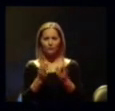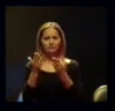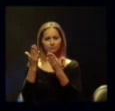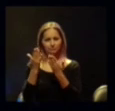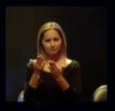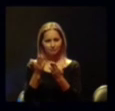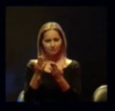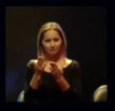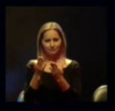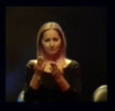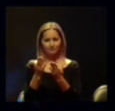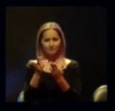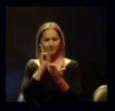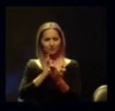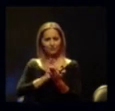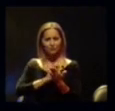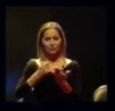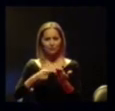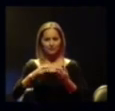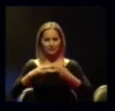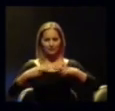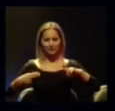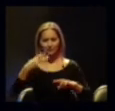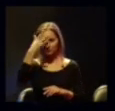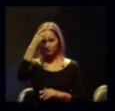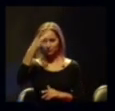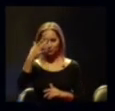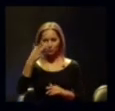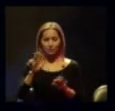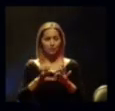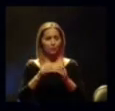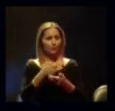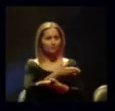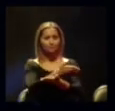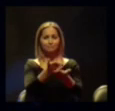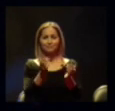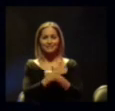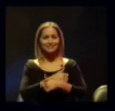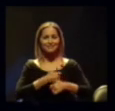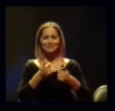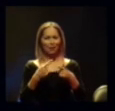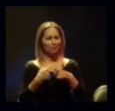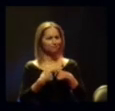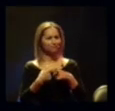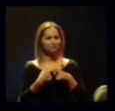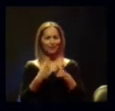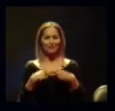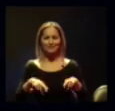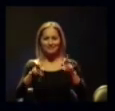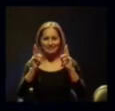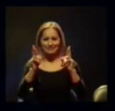a senhora Presidente da Câmara Municipal de Setúbal, bem como toda a cidade, com muito entusiasmo e